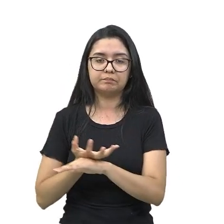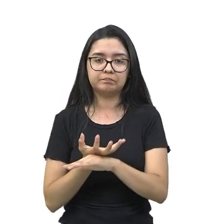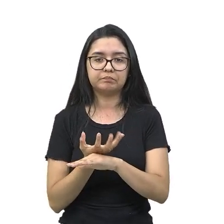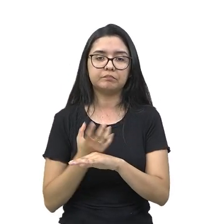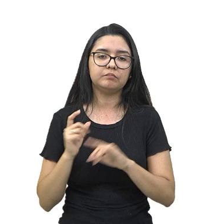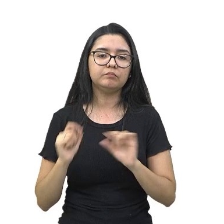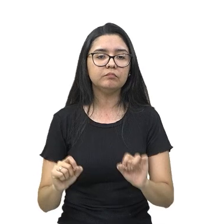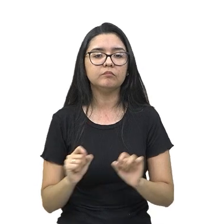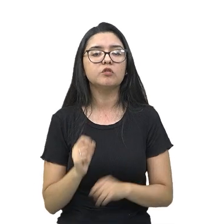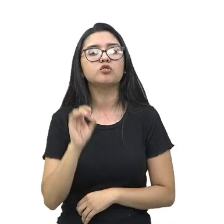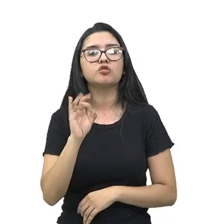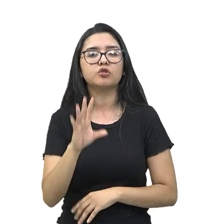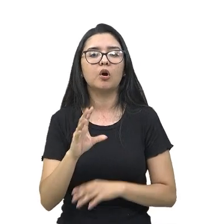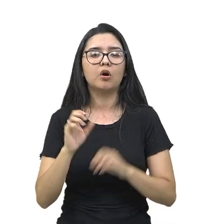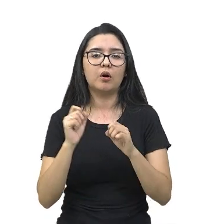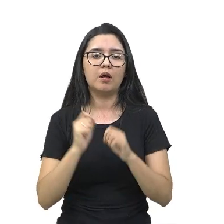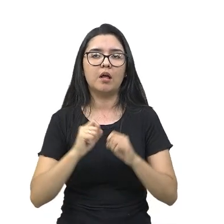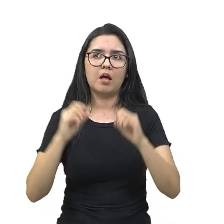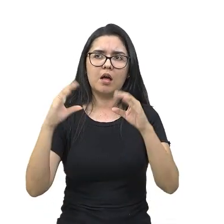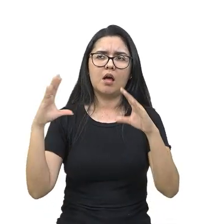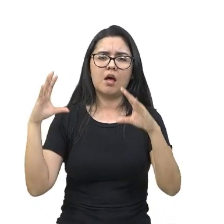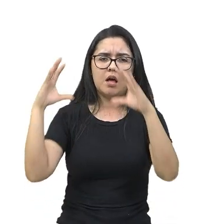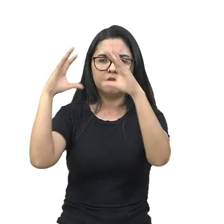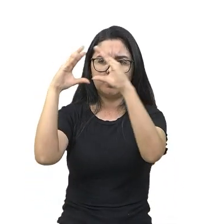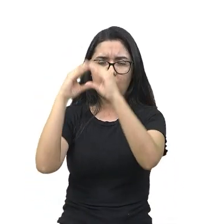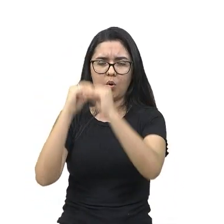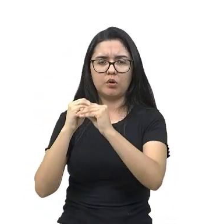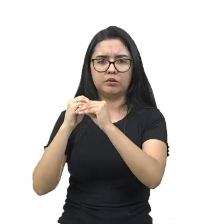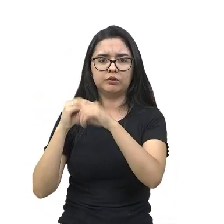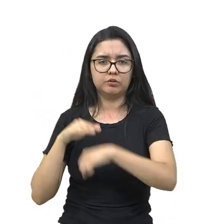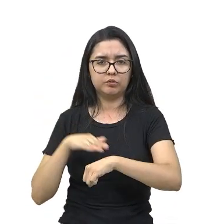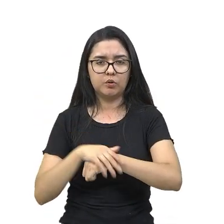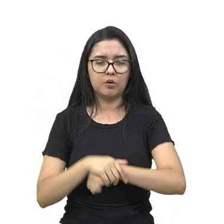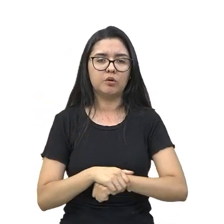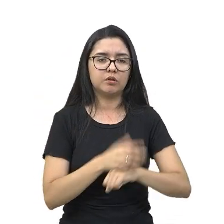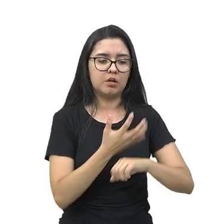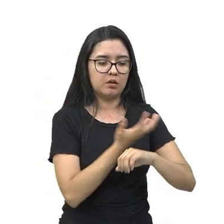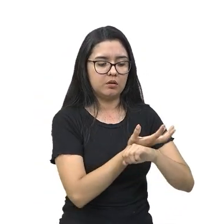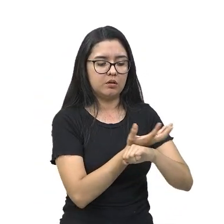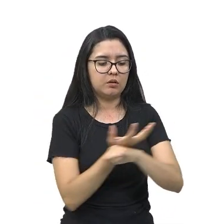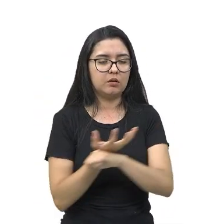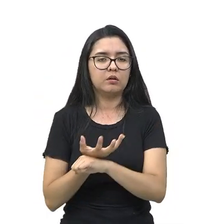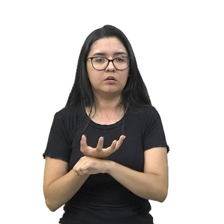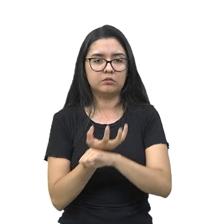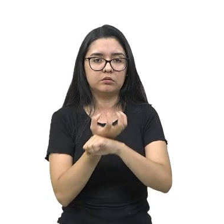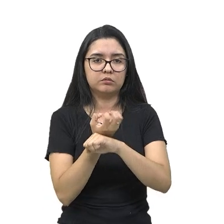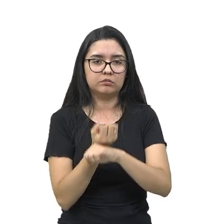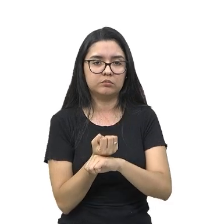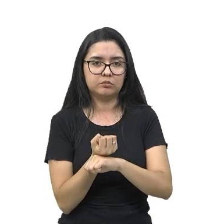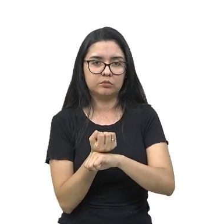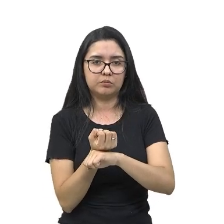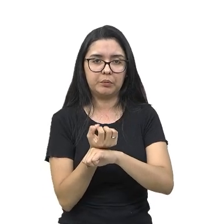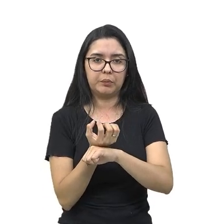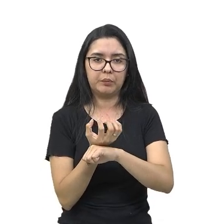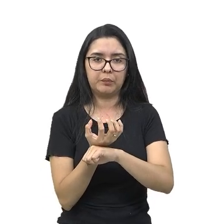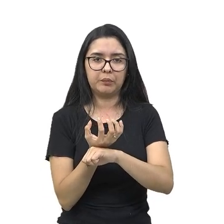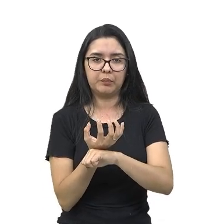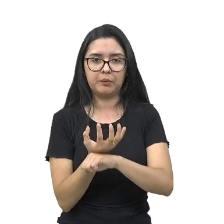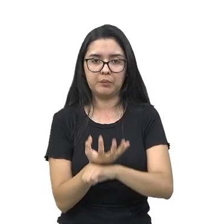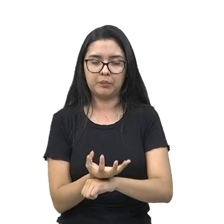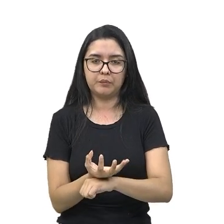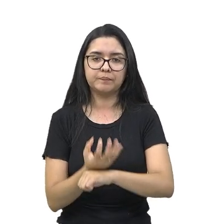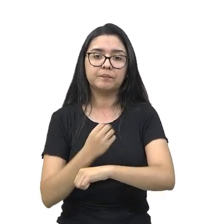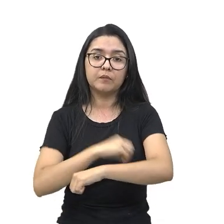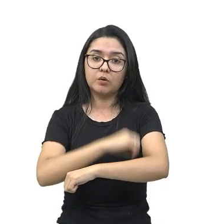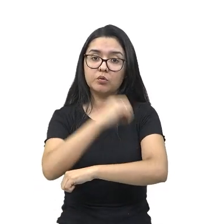só se abrem à noite. Uma homenagem a Jaci, a deusa da lua, e ao nascer do sol, as flores ficam rosadas como o